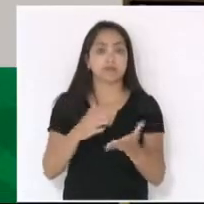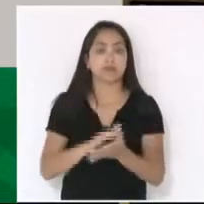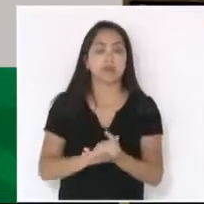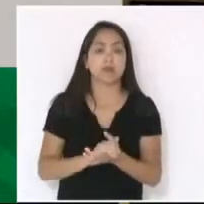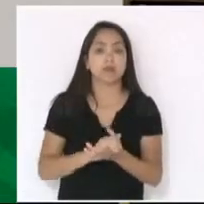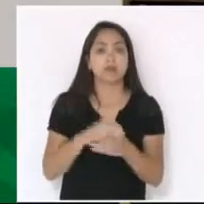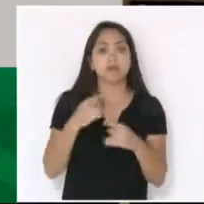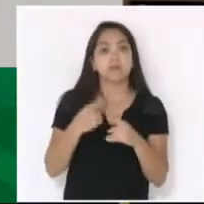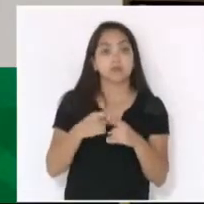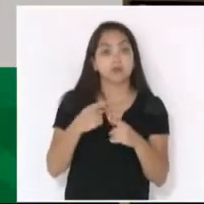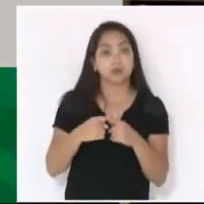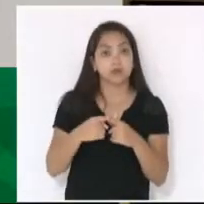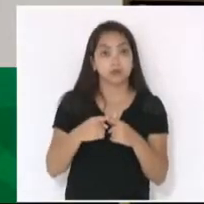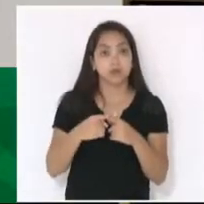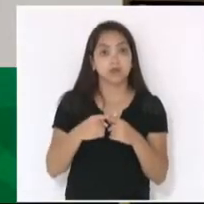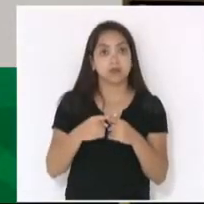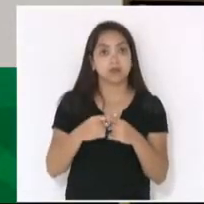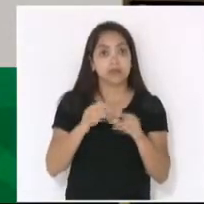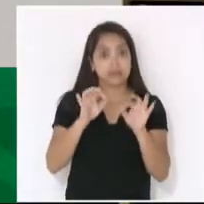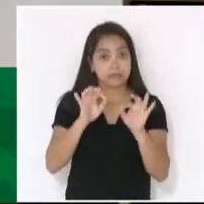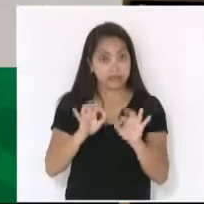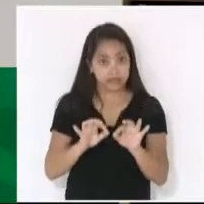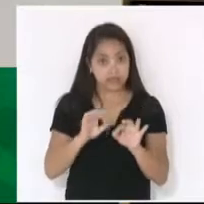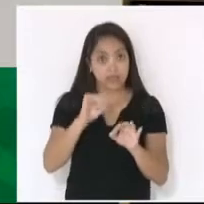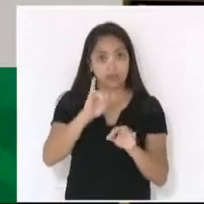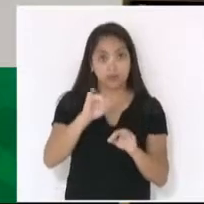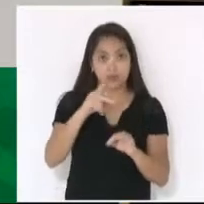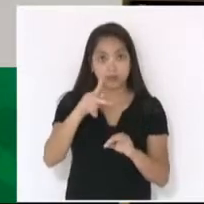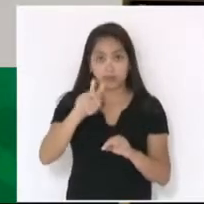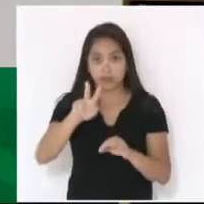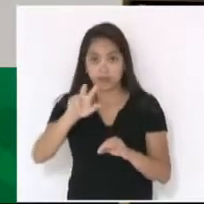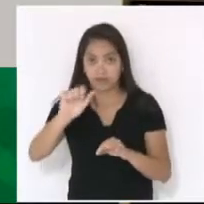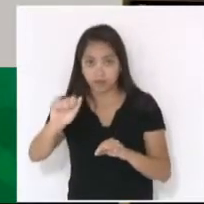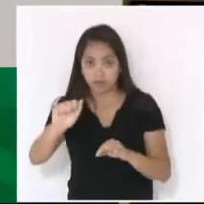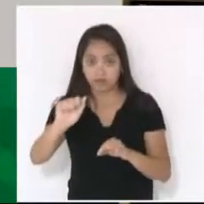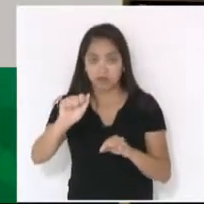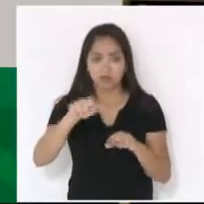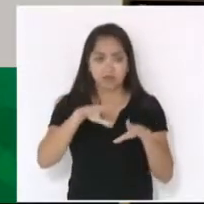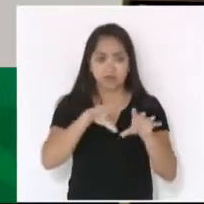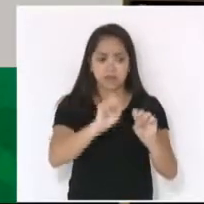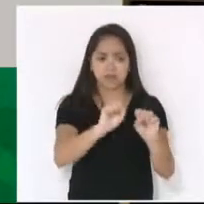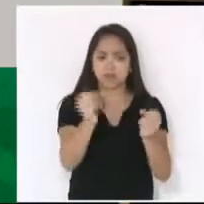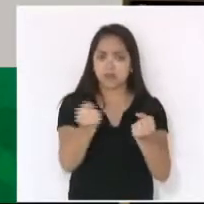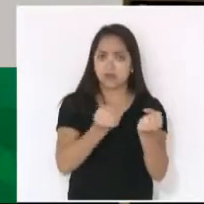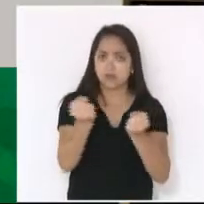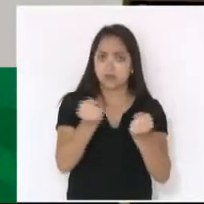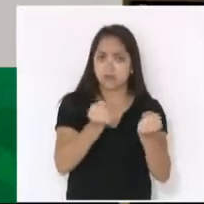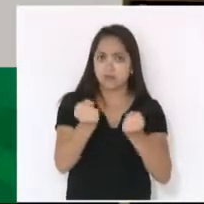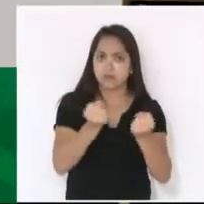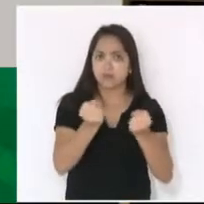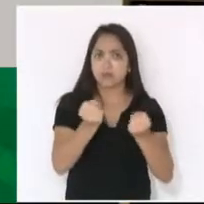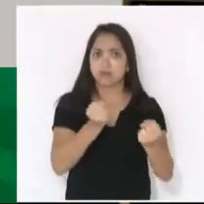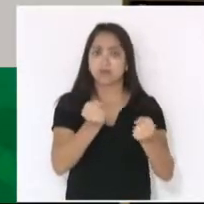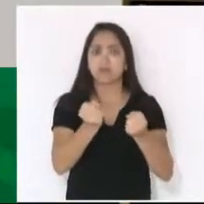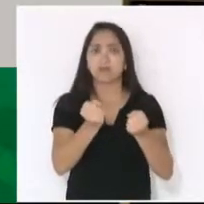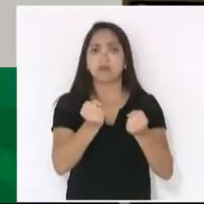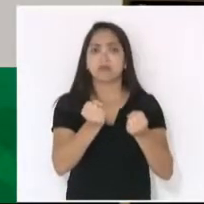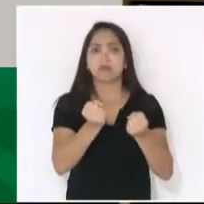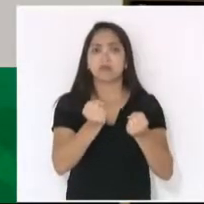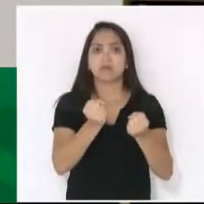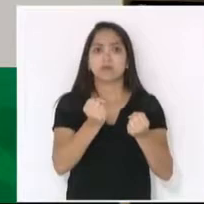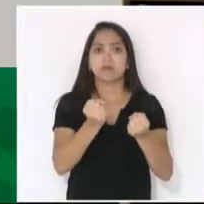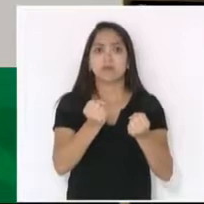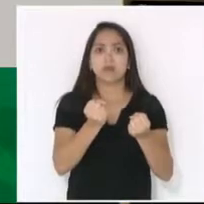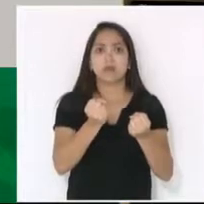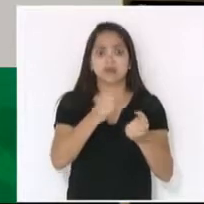porque é certo IPVA e pegar veículos é segura a veículos com